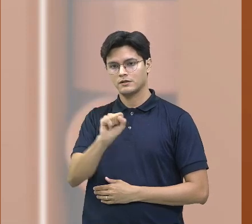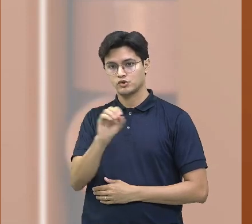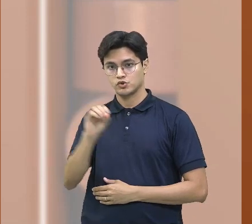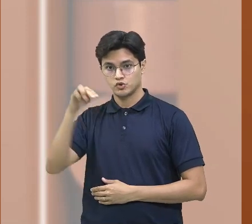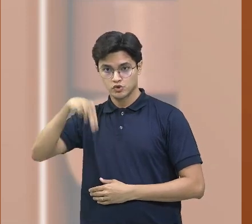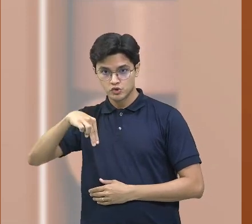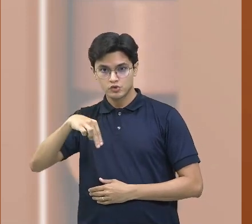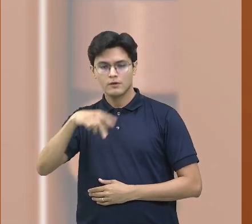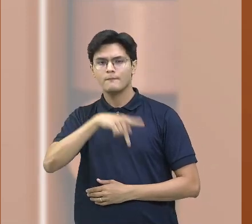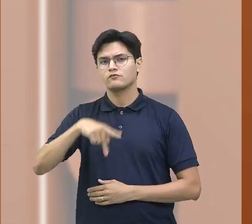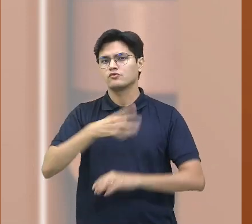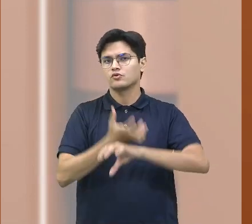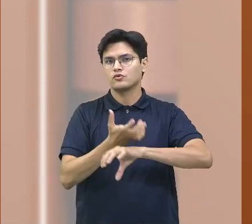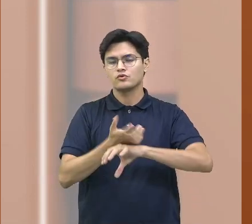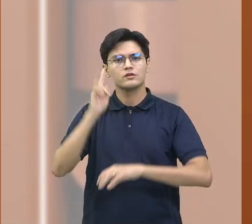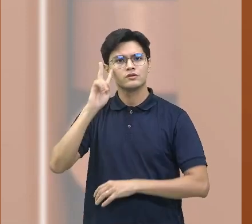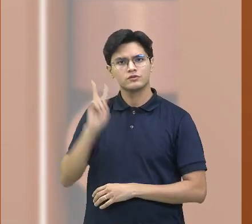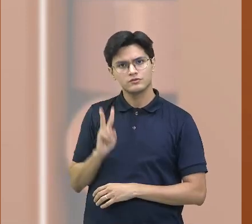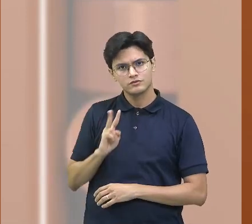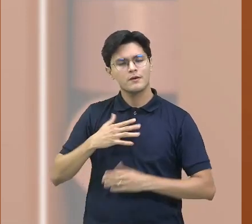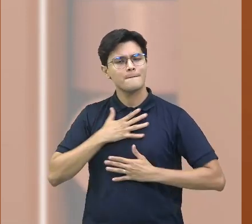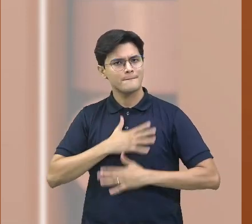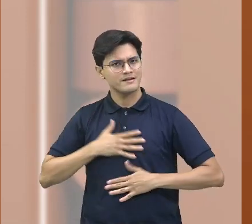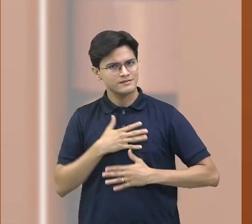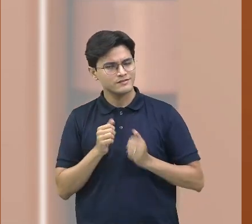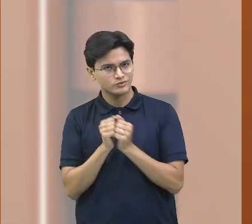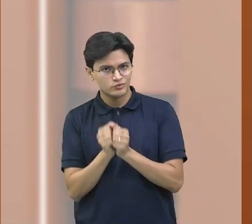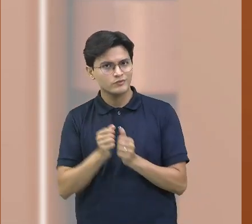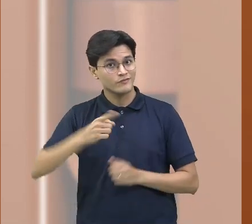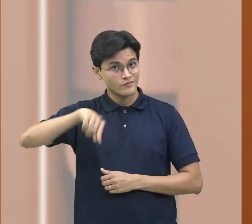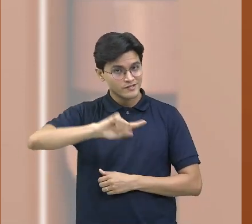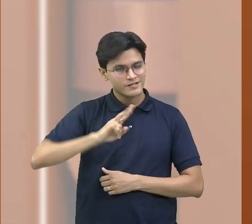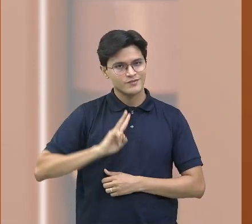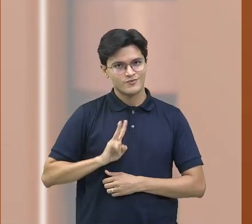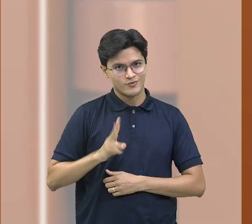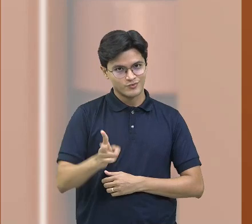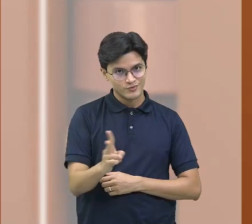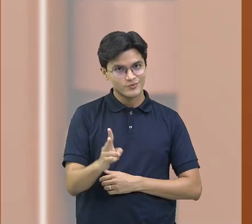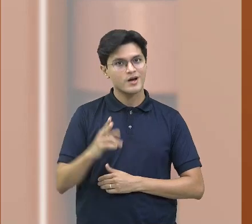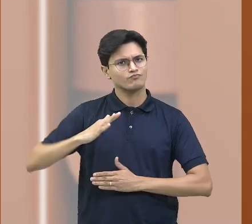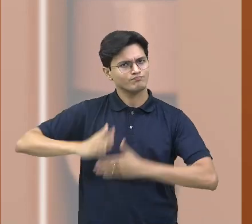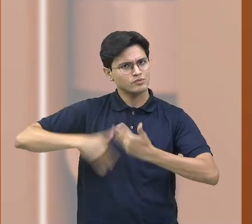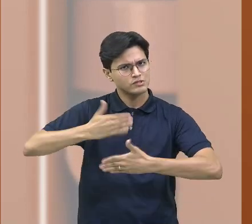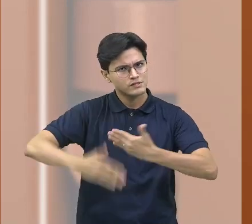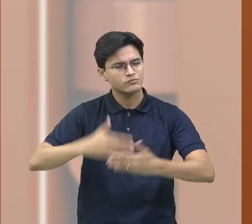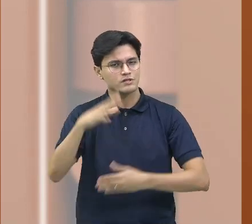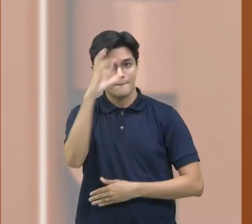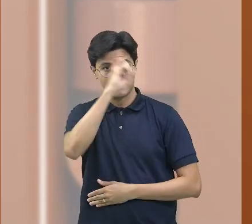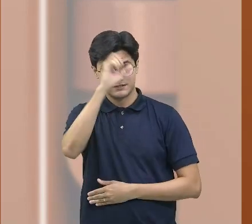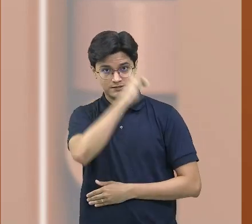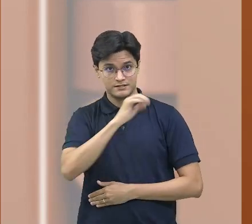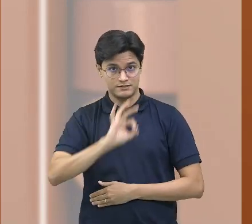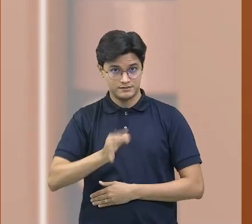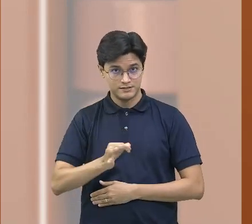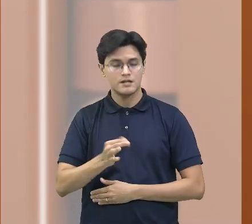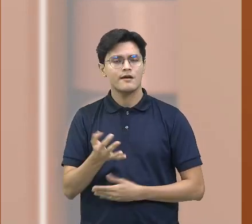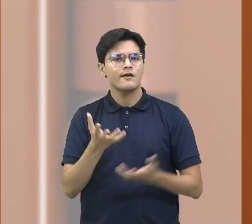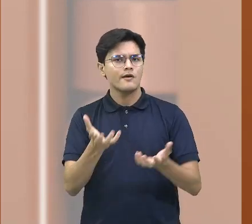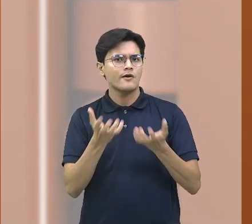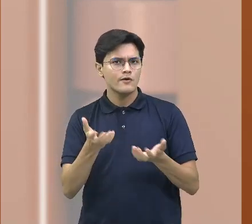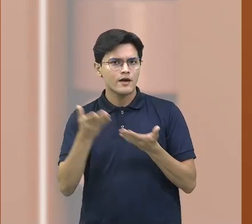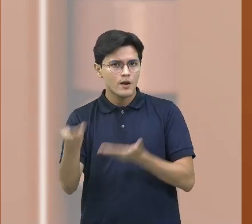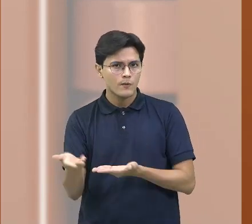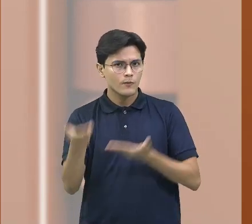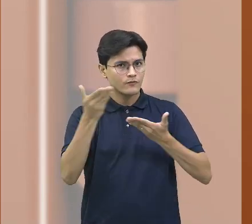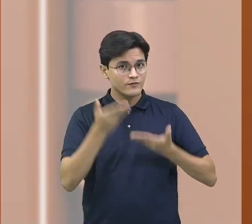vocês para a gente dar continuidade nos nossos processos de aprendizagem, né? Então, eu quero convidá-los primeiramente a verificar o